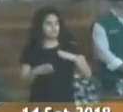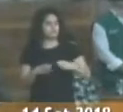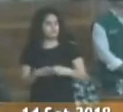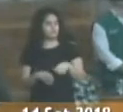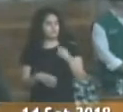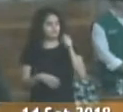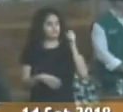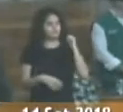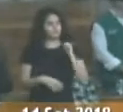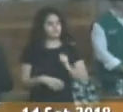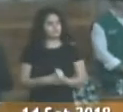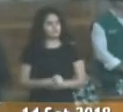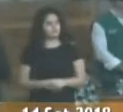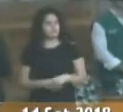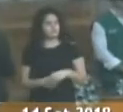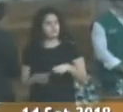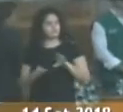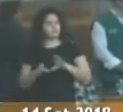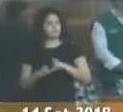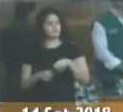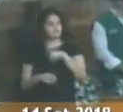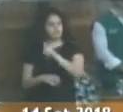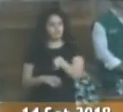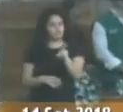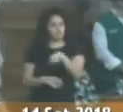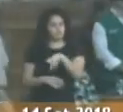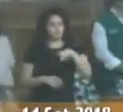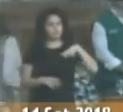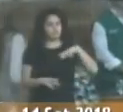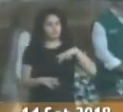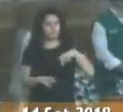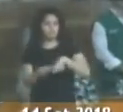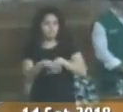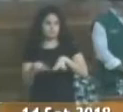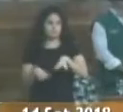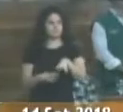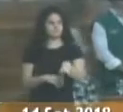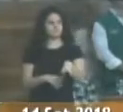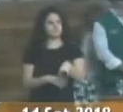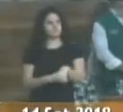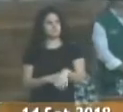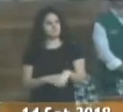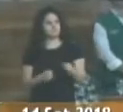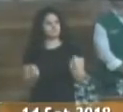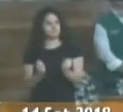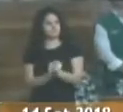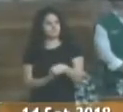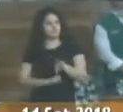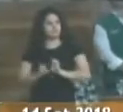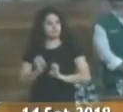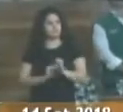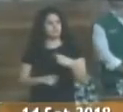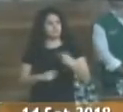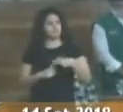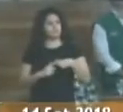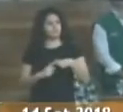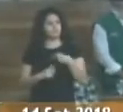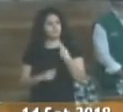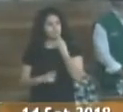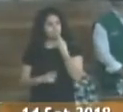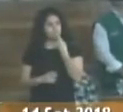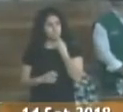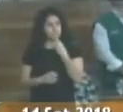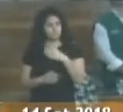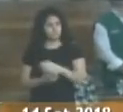do Fórum de Privatização, contra a Privatização da Ilha Grande, para se reunir com essa empresa, porque eu vou ser muito franco nas